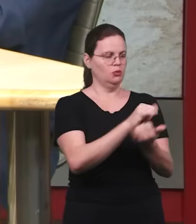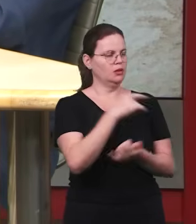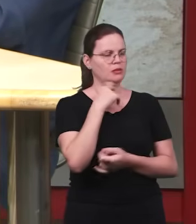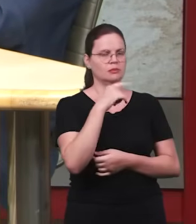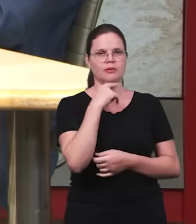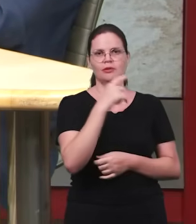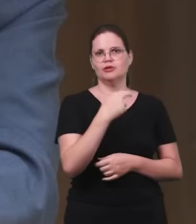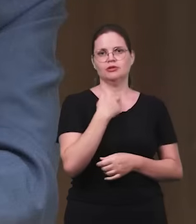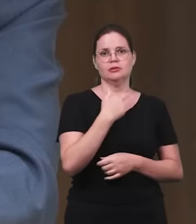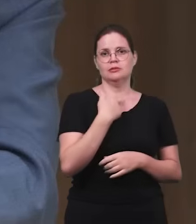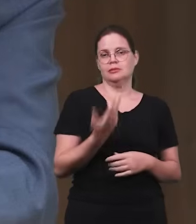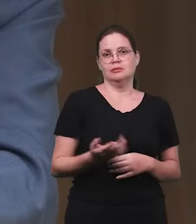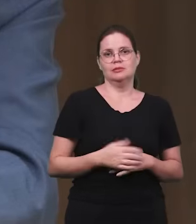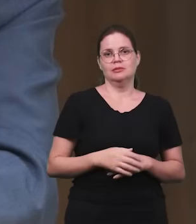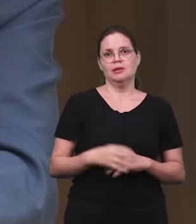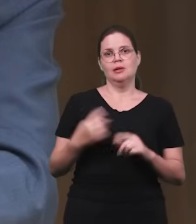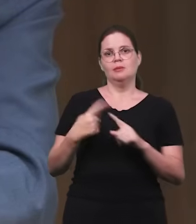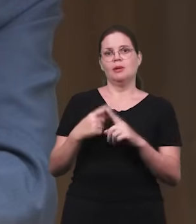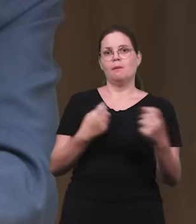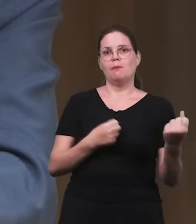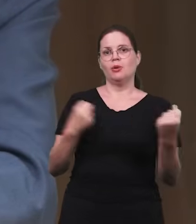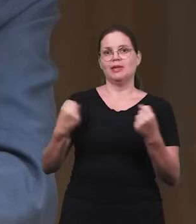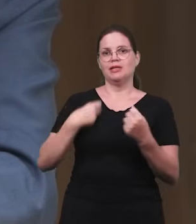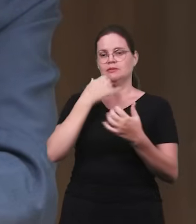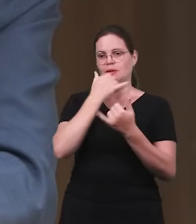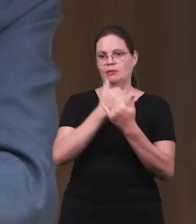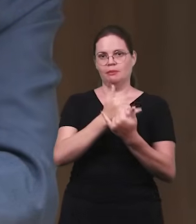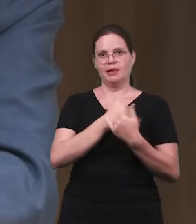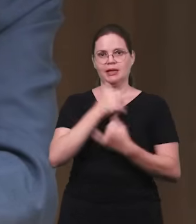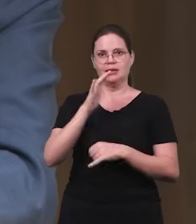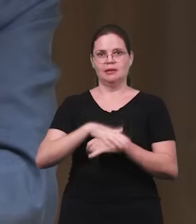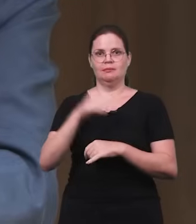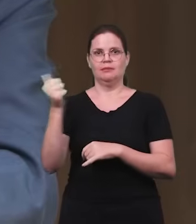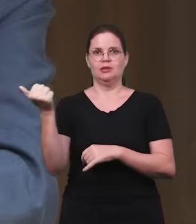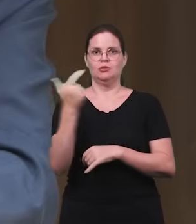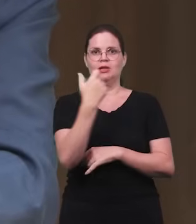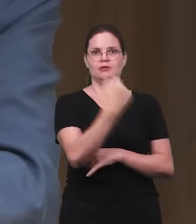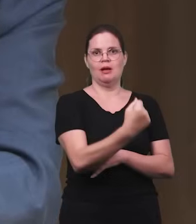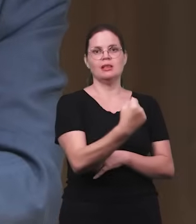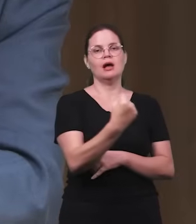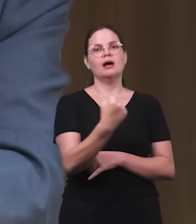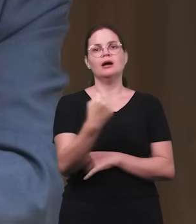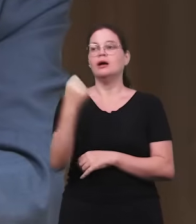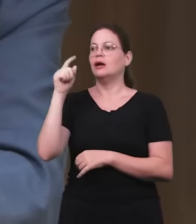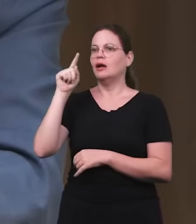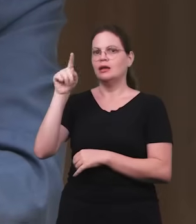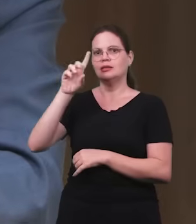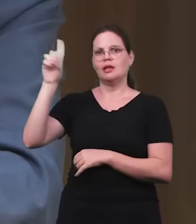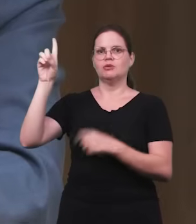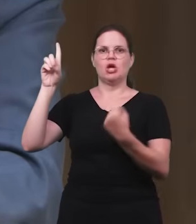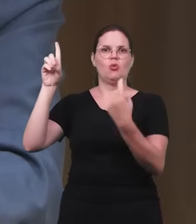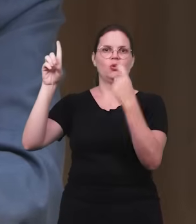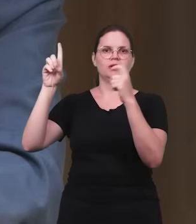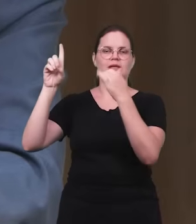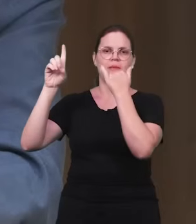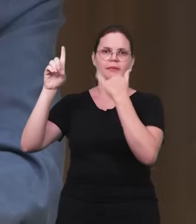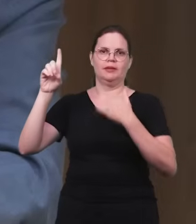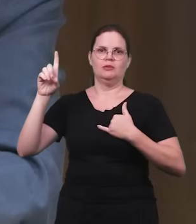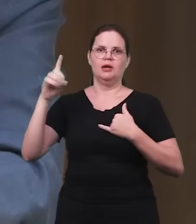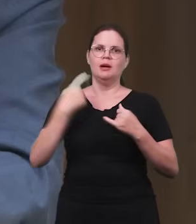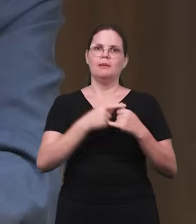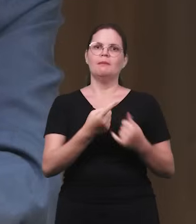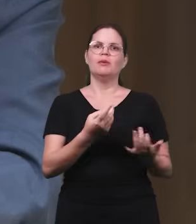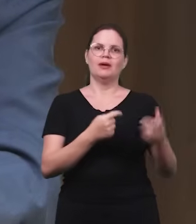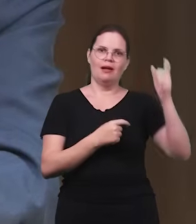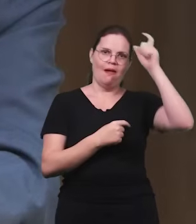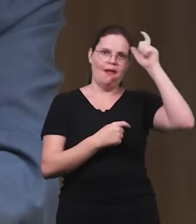Exatamente. Porque o poder de perdoar pecados é muito maior do que o poder de matar. Porque as trevas conseguem